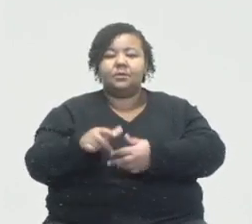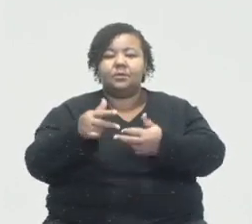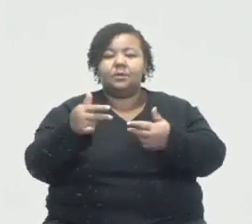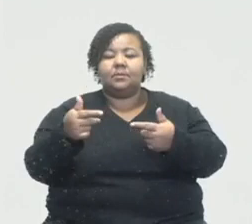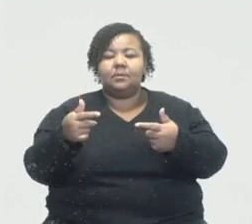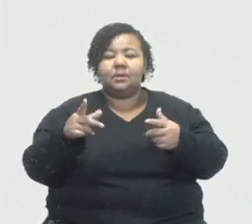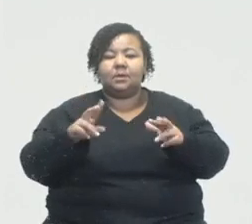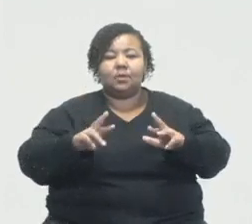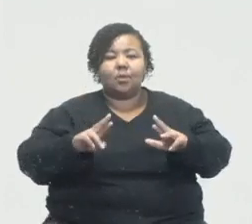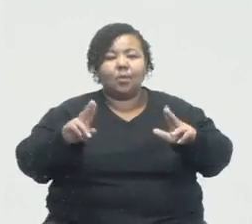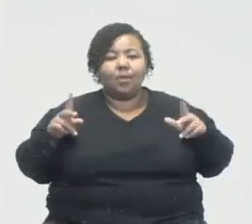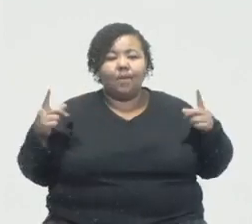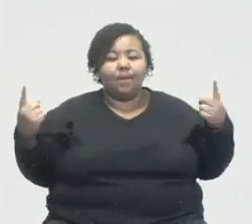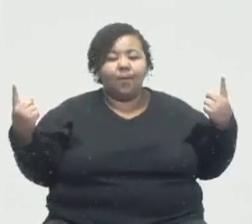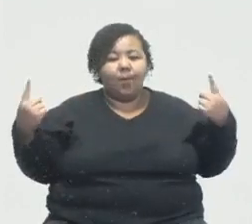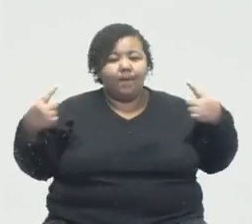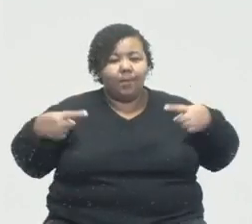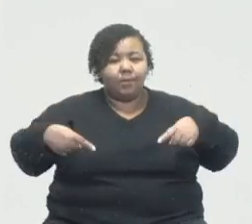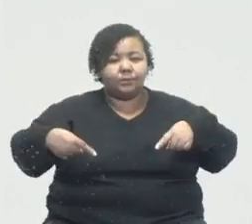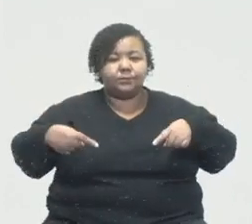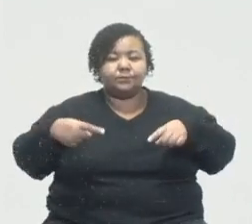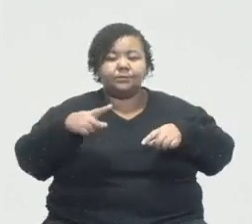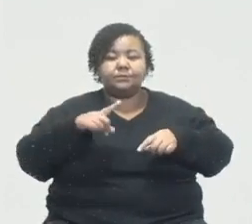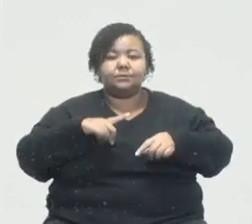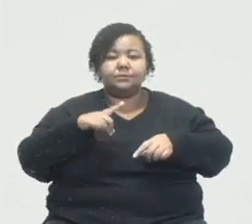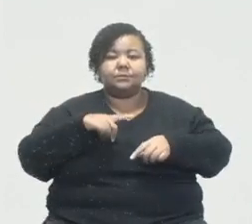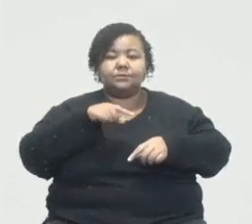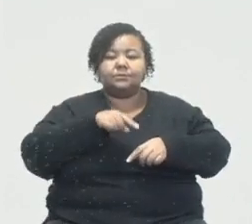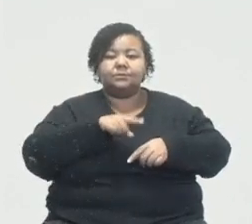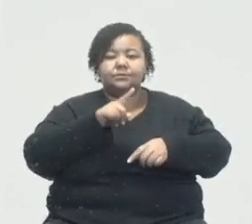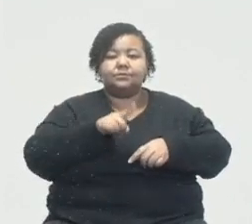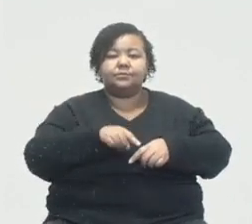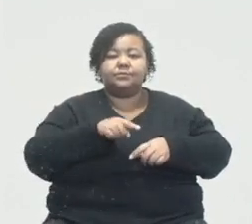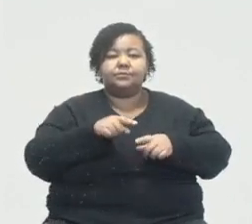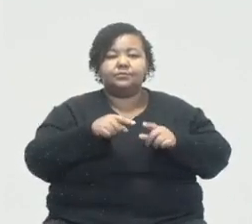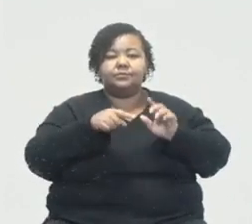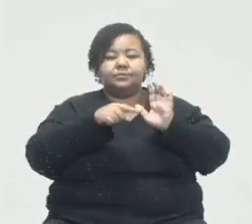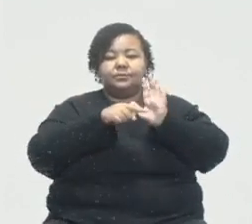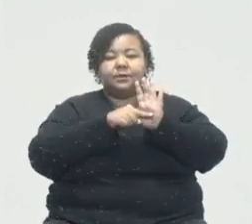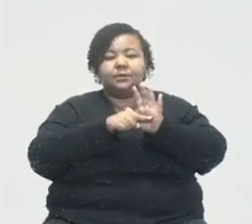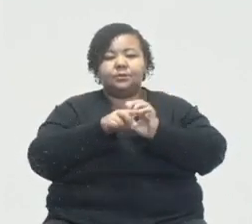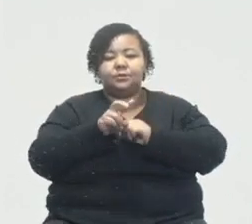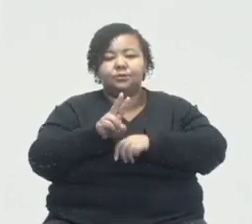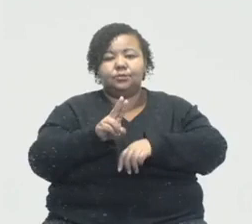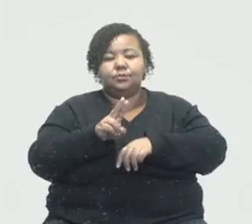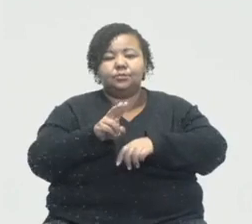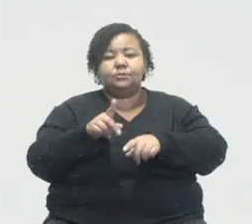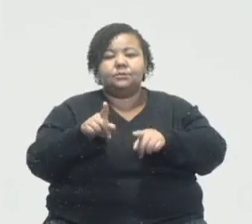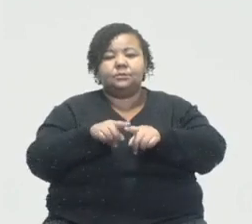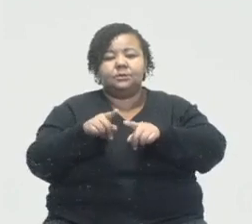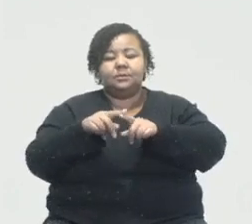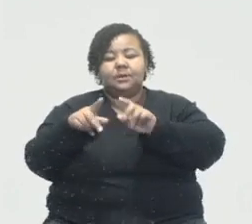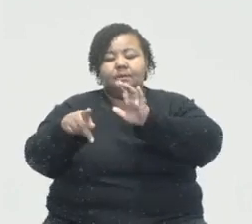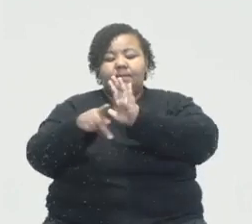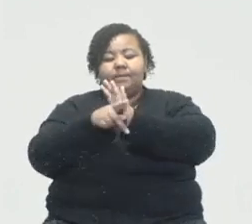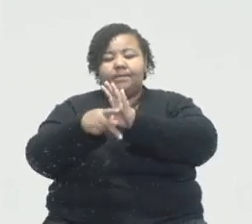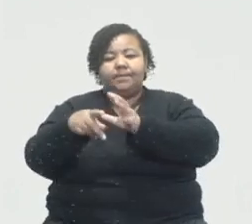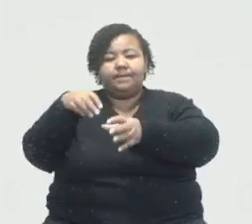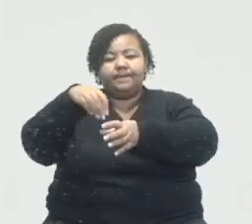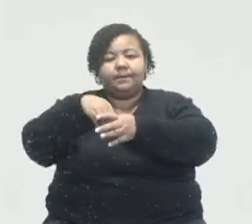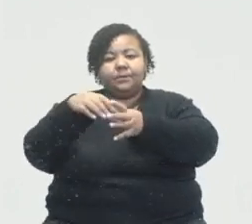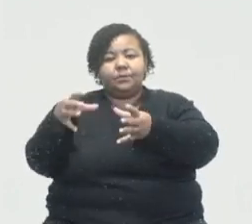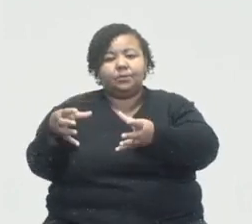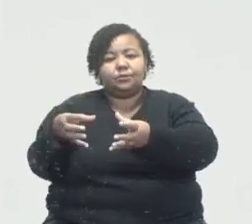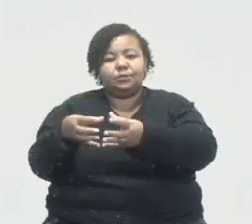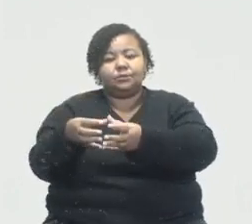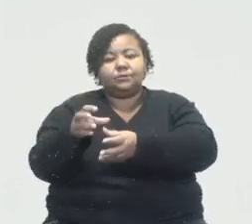oposto, existe um menos U que pertence também a esse conjunto V, do